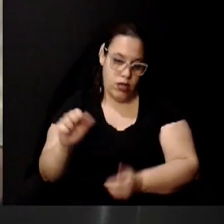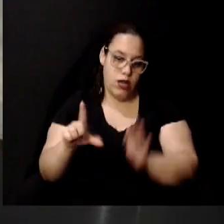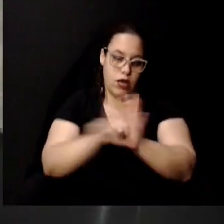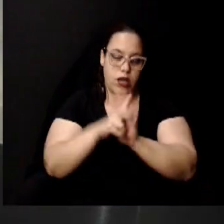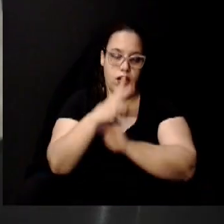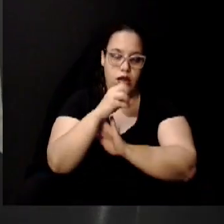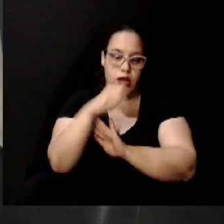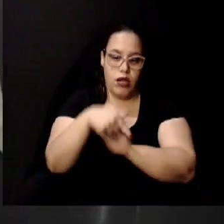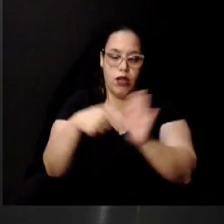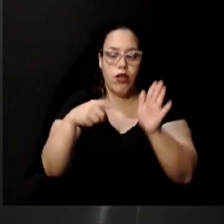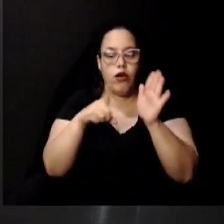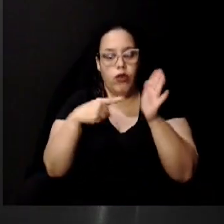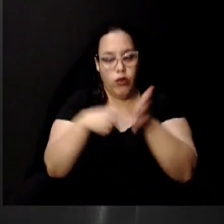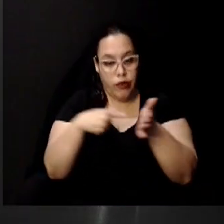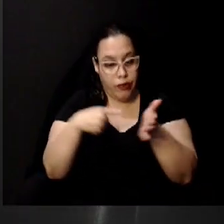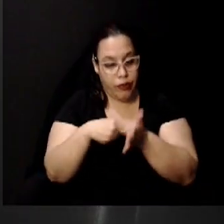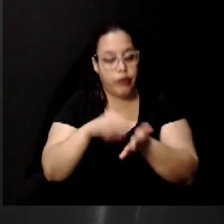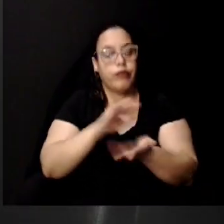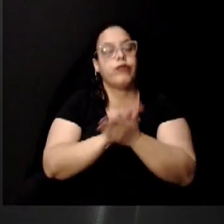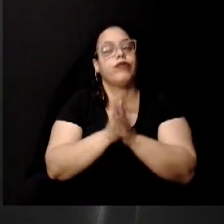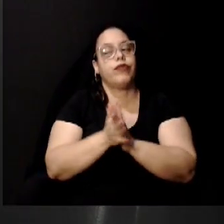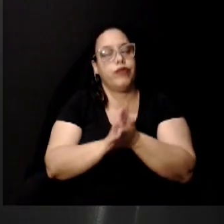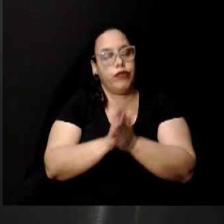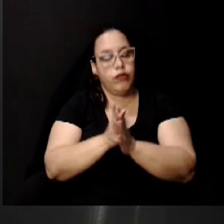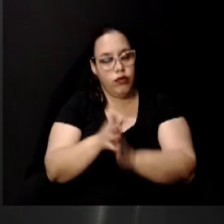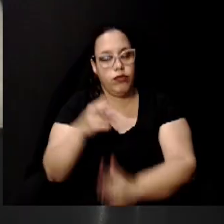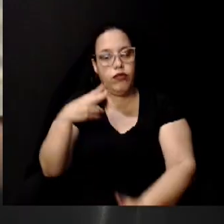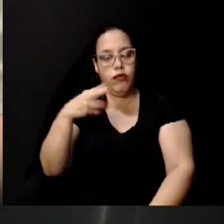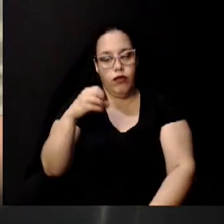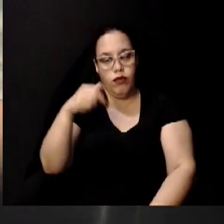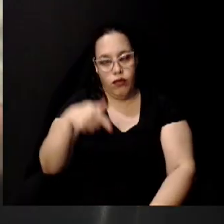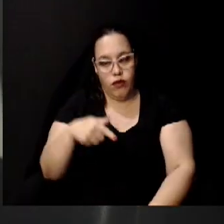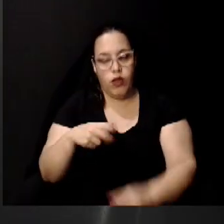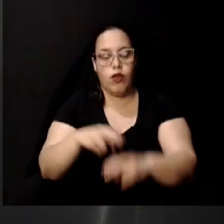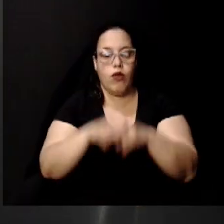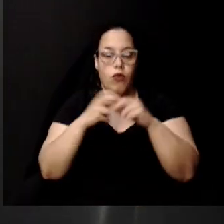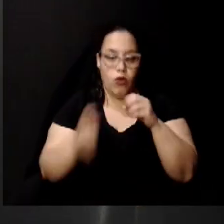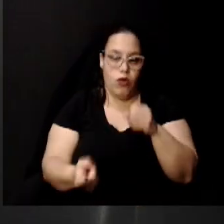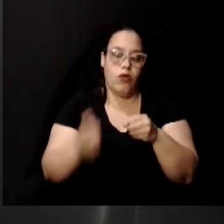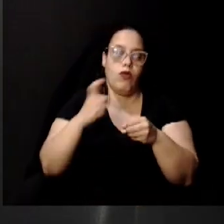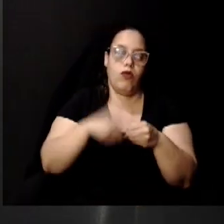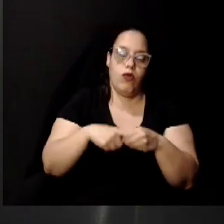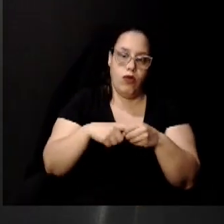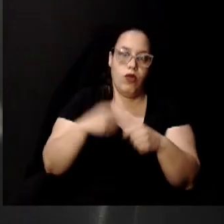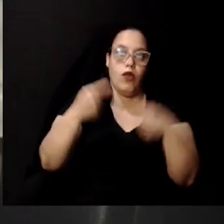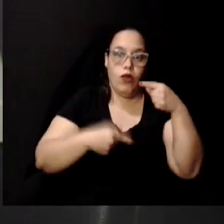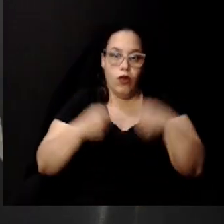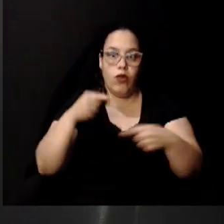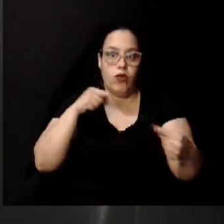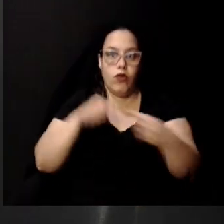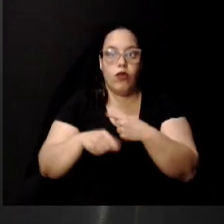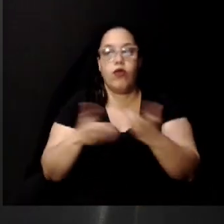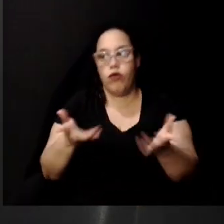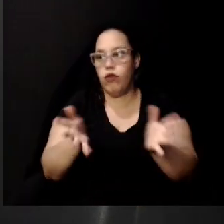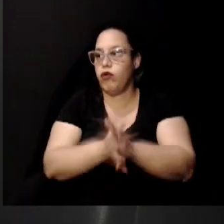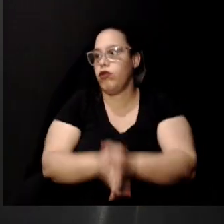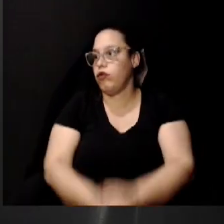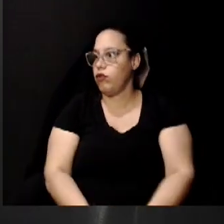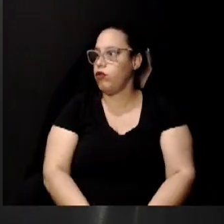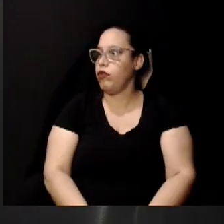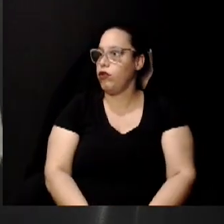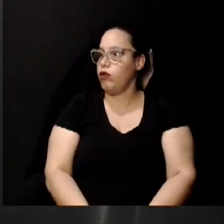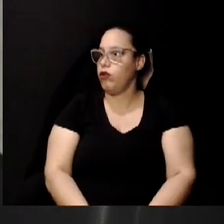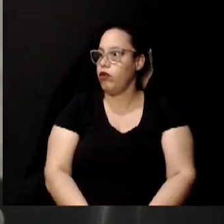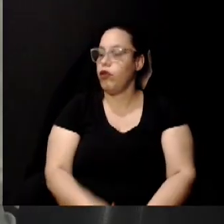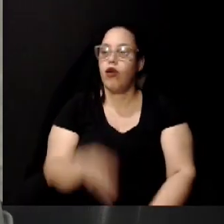que a lei da devastação é a Lei 207, por isso a revogação. E nós queremos debater com outras cidades. Nós queremos debater experiências.